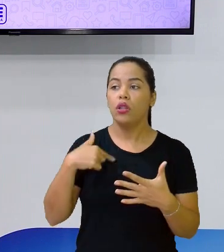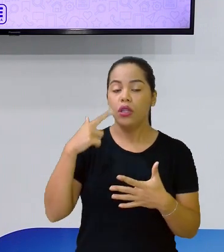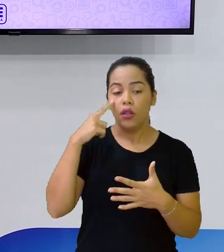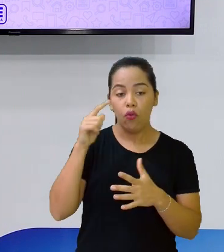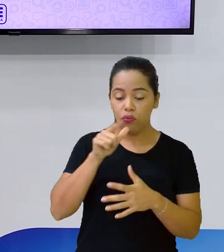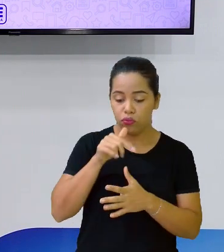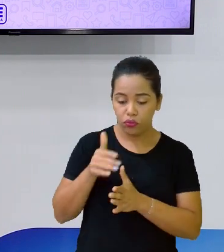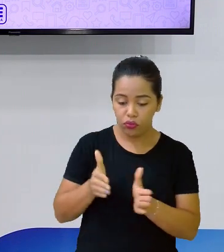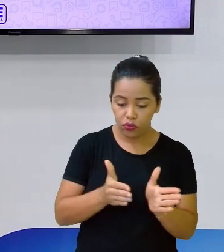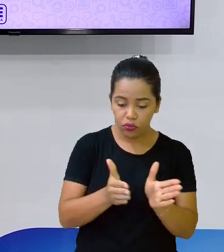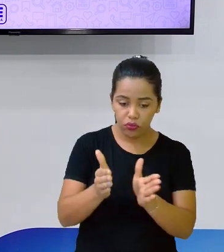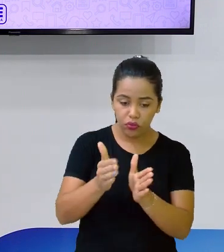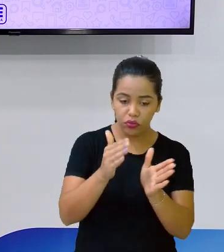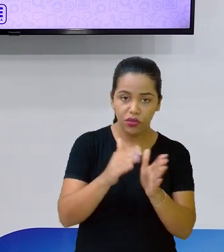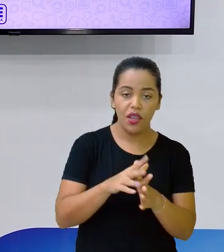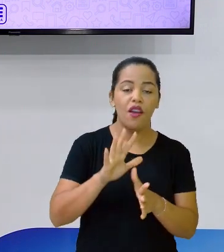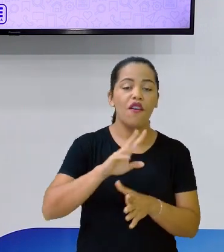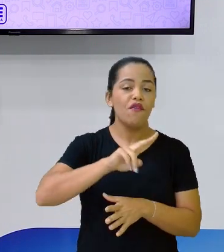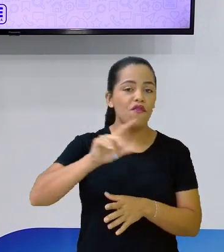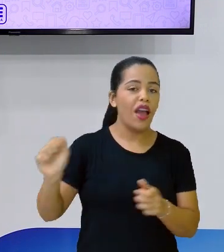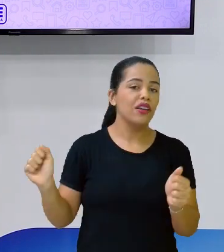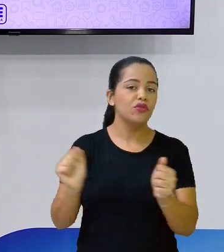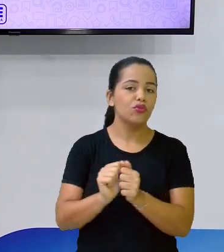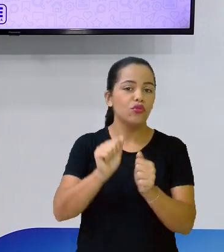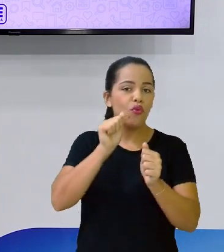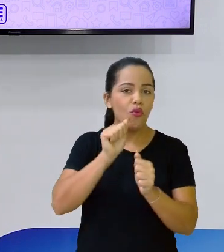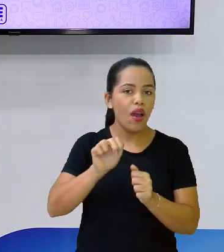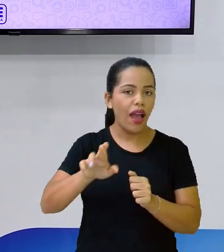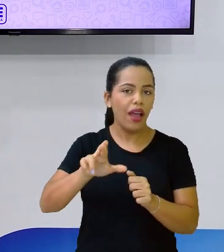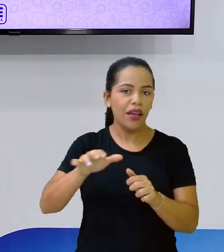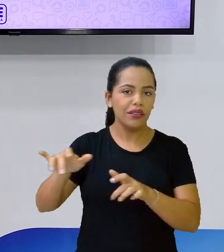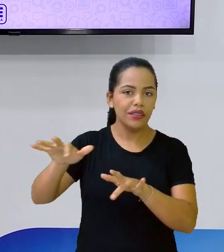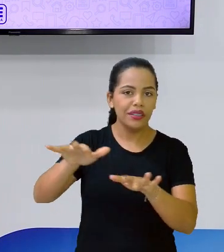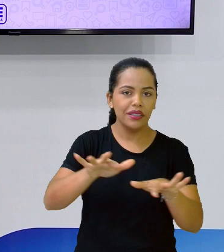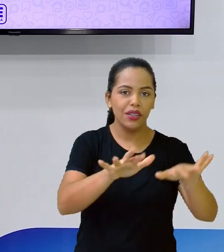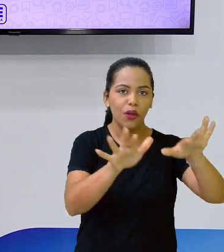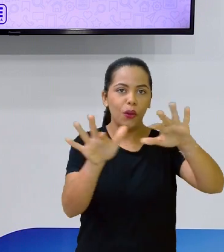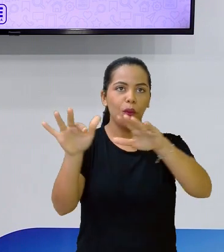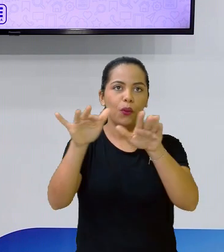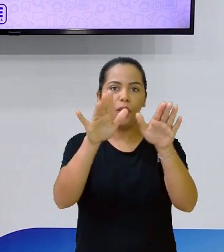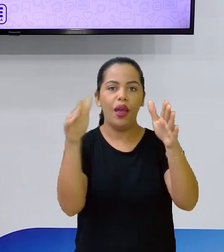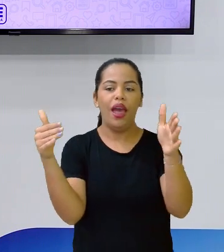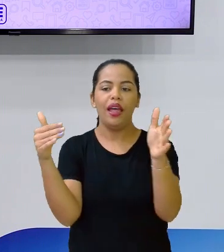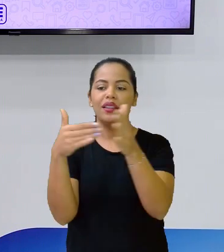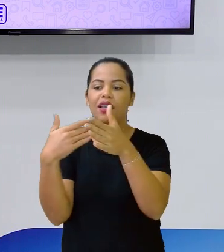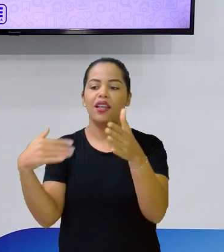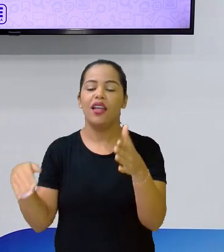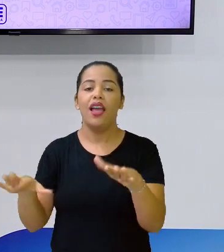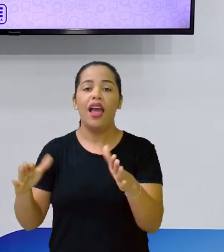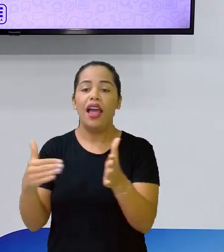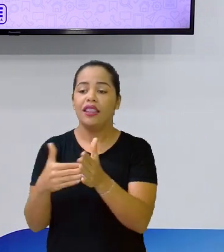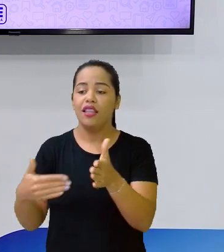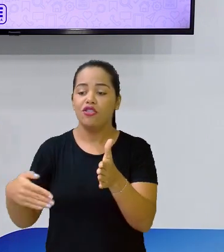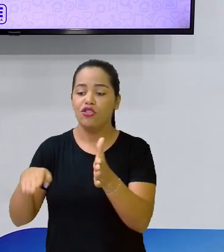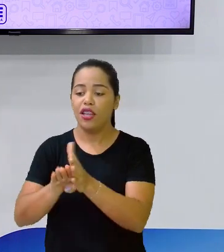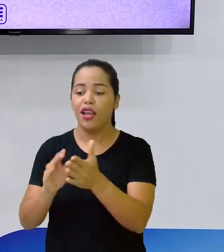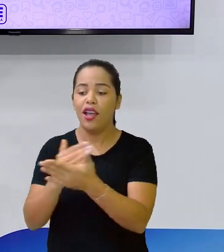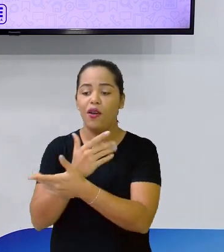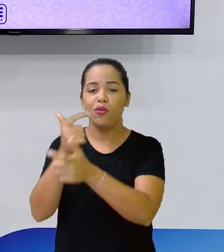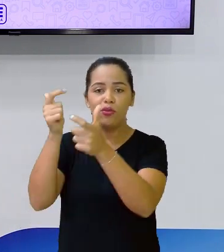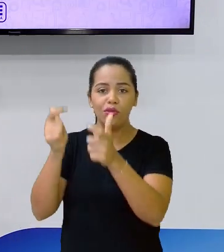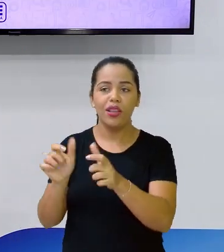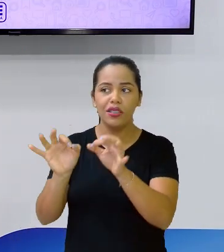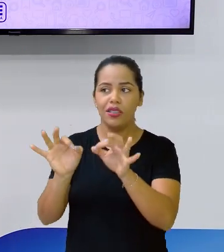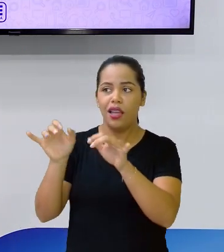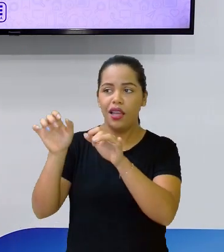eles vão acompanhando as correntes de ar até chegar em uma determinada região. É bem interessante como acontece esse